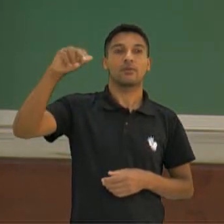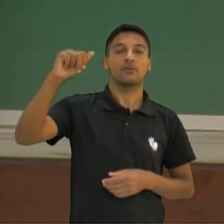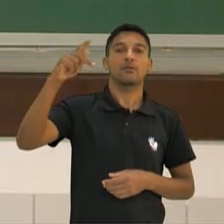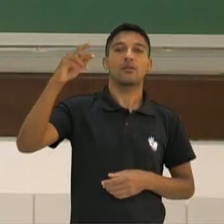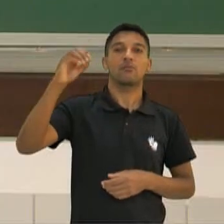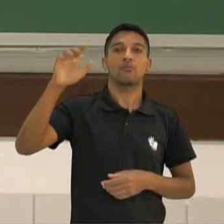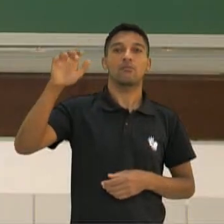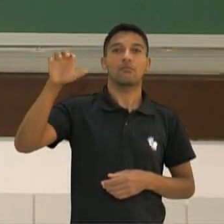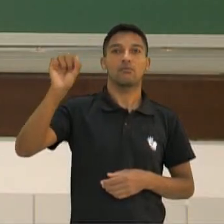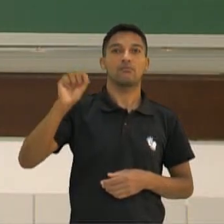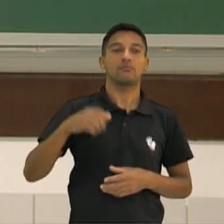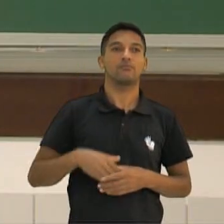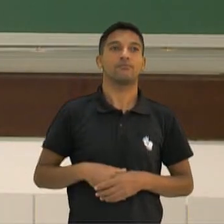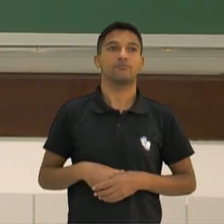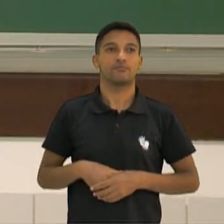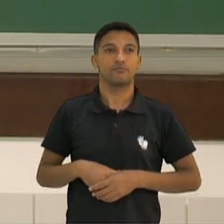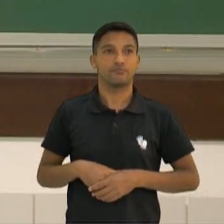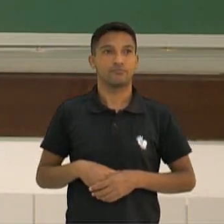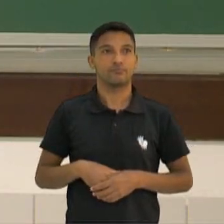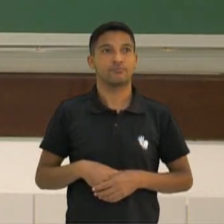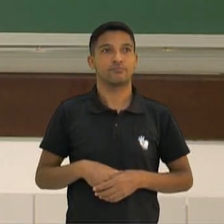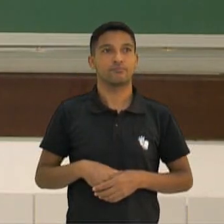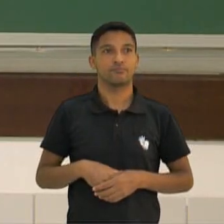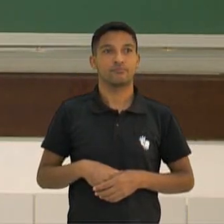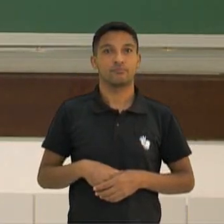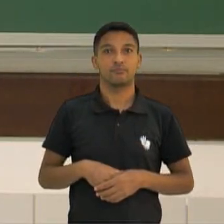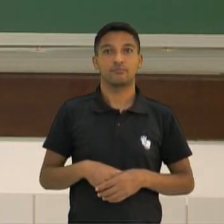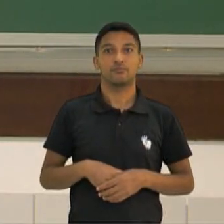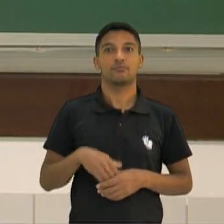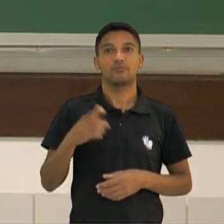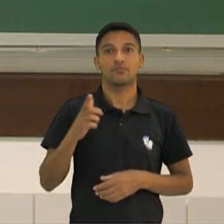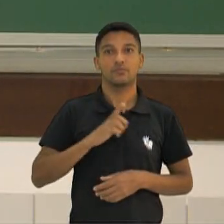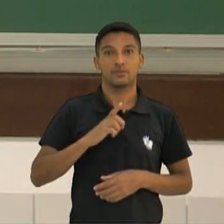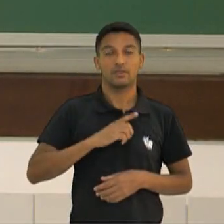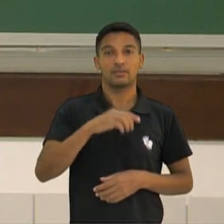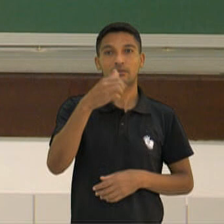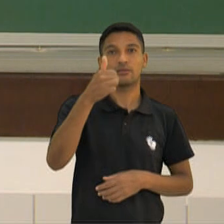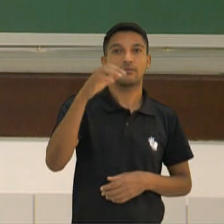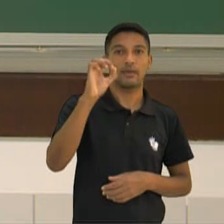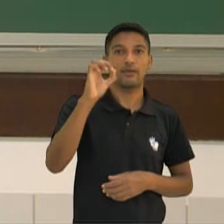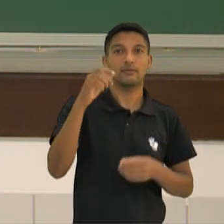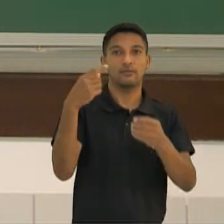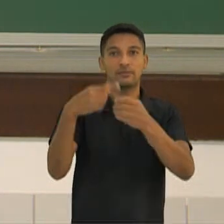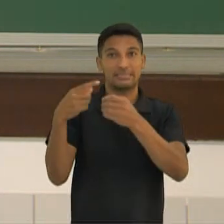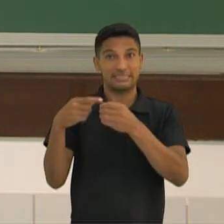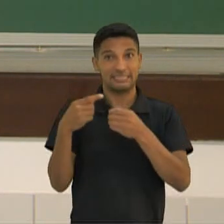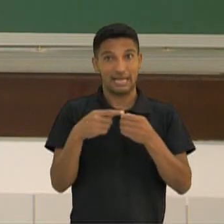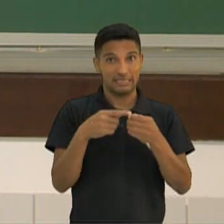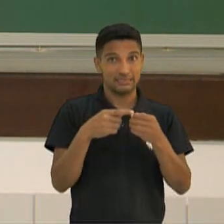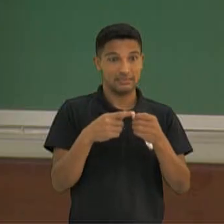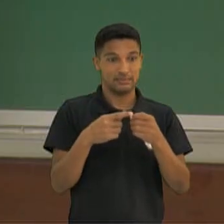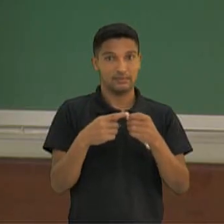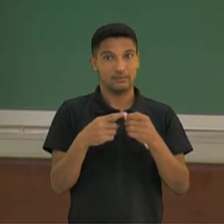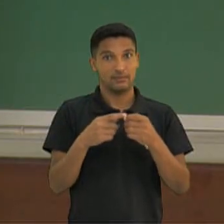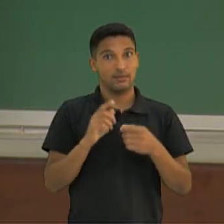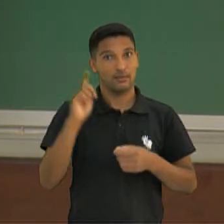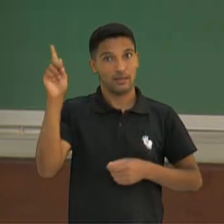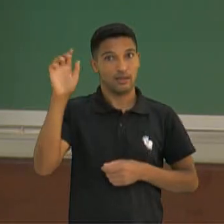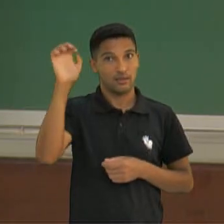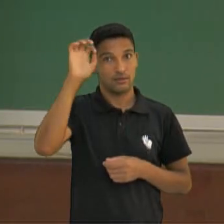ver aí rapidamente, né, não podemos nos aprofundar muito, mas 10 cidades que são consideradas inseguras na Europa,